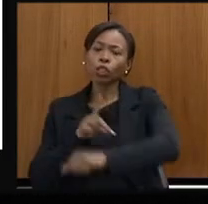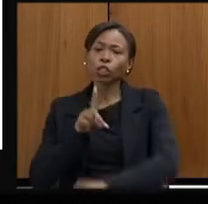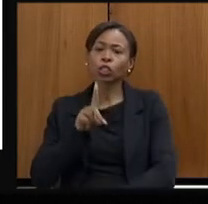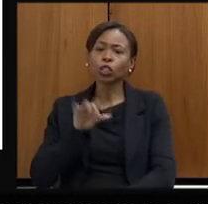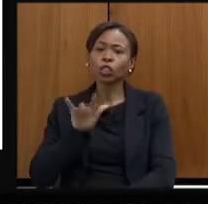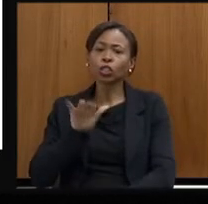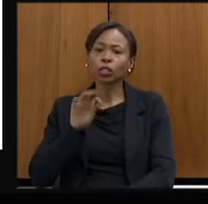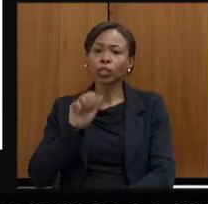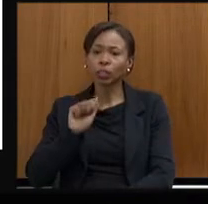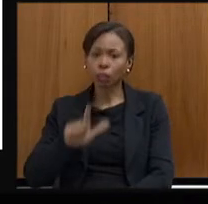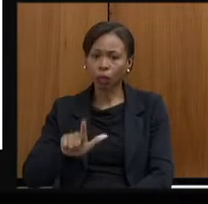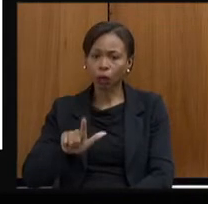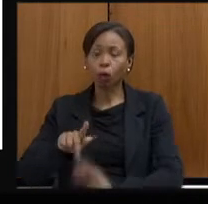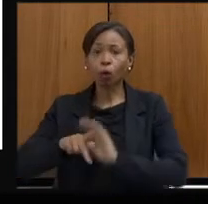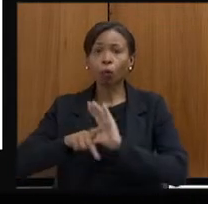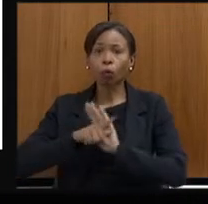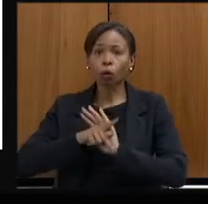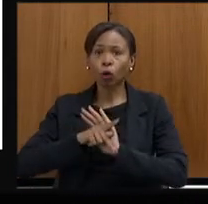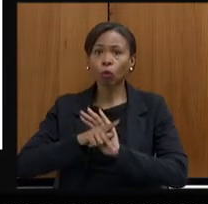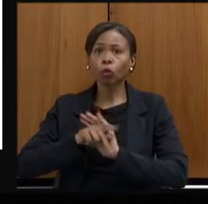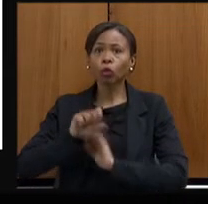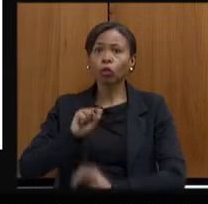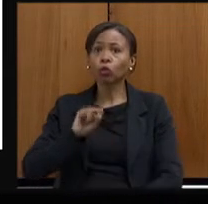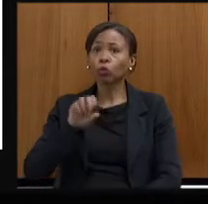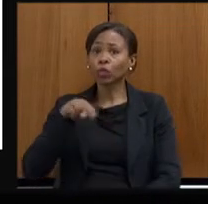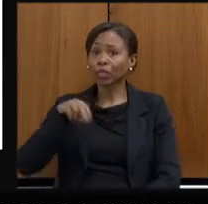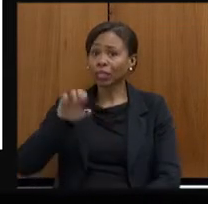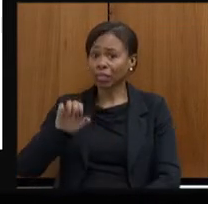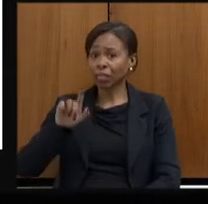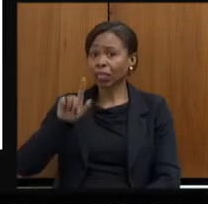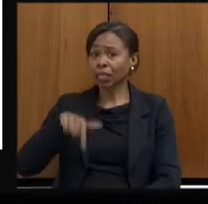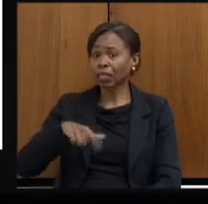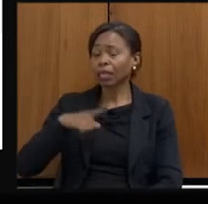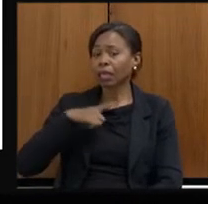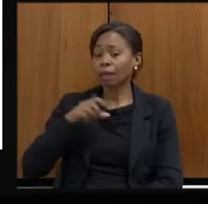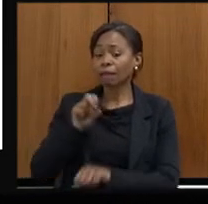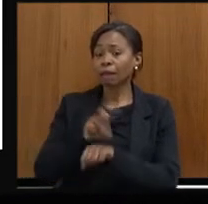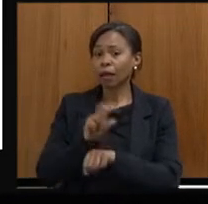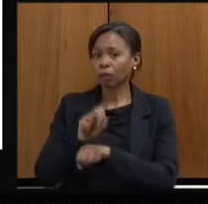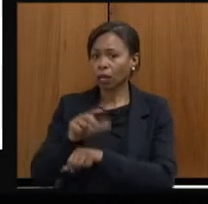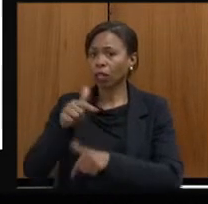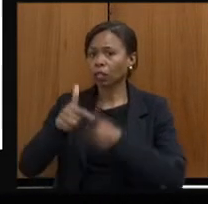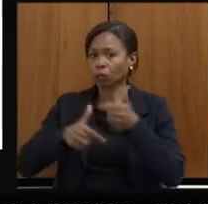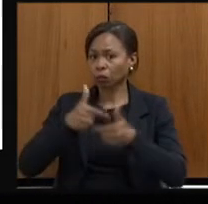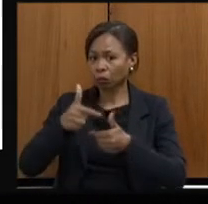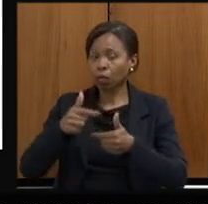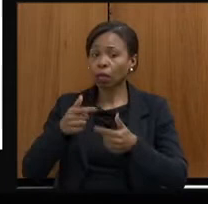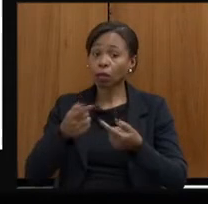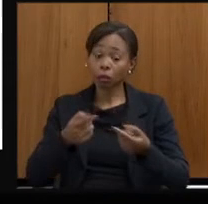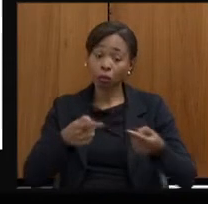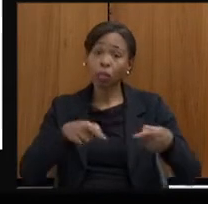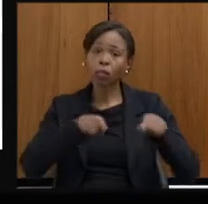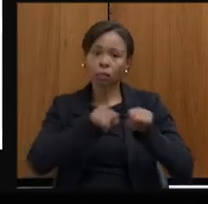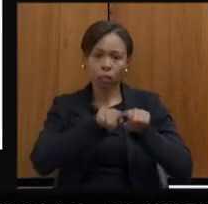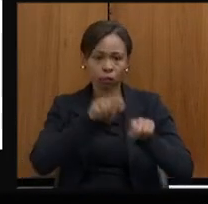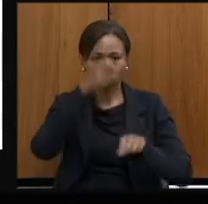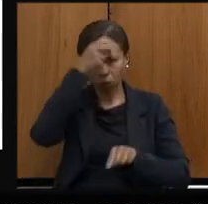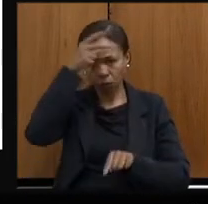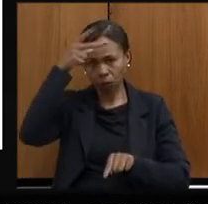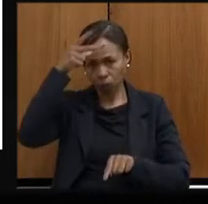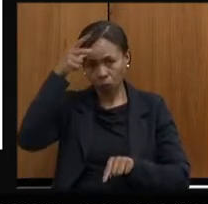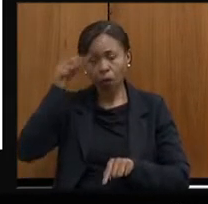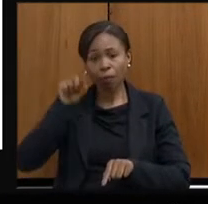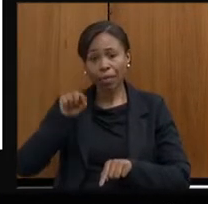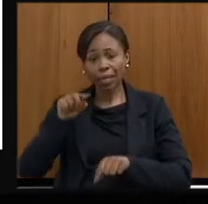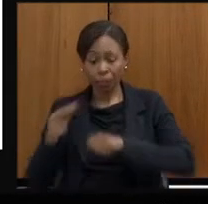É uma plataforma web para vagas de emprego e também nós estamos fazendo parcerias com as prefeituras para colocar essa